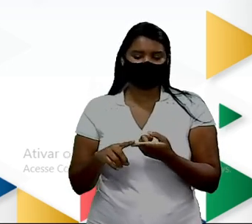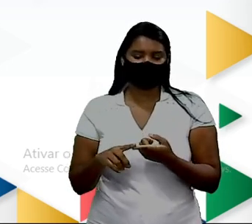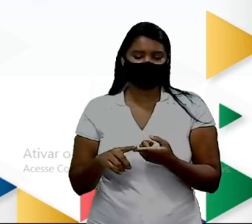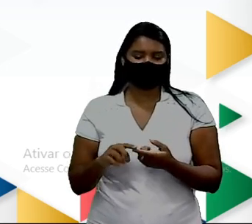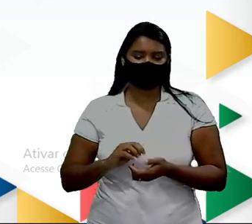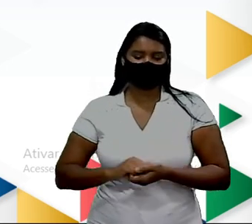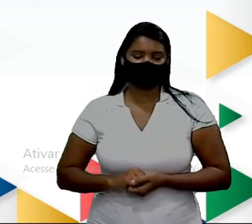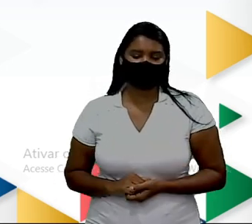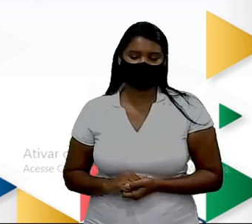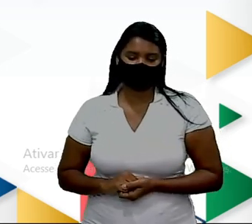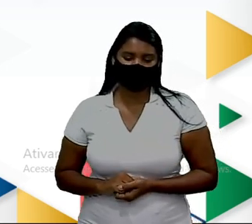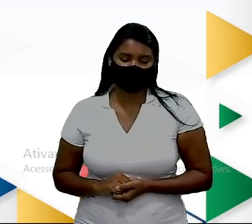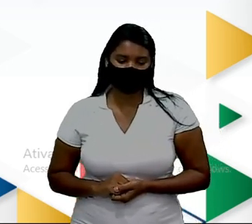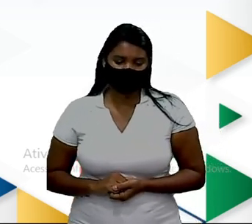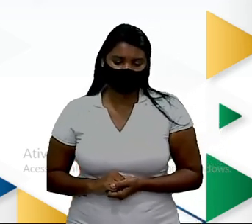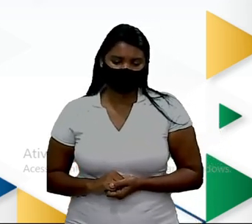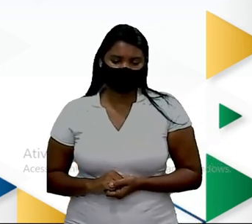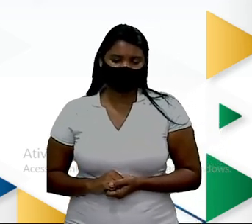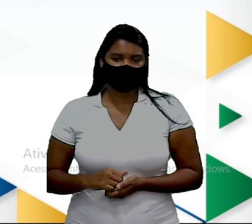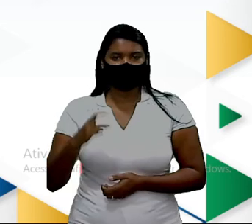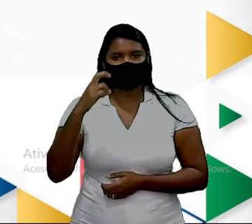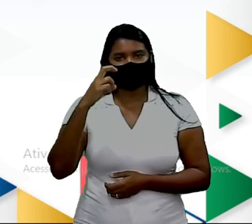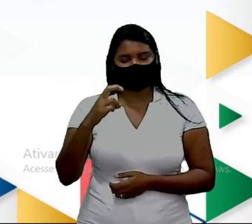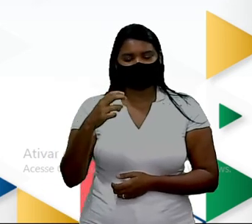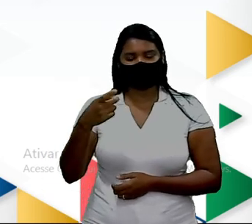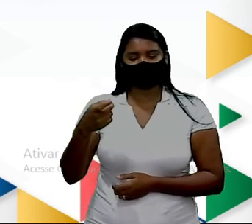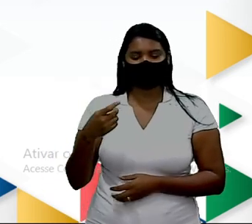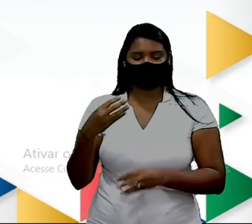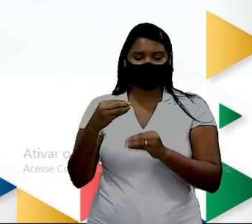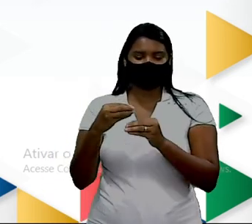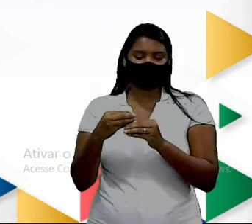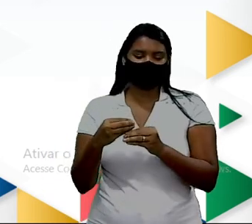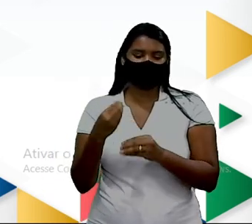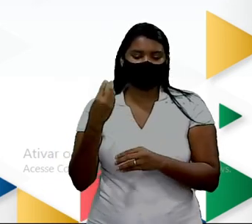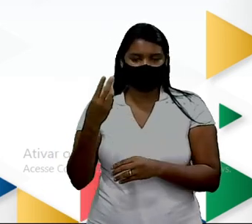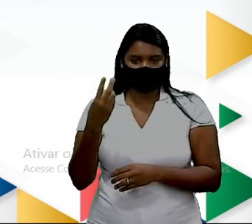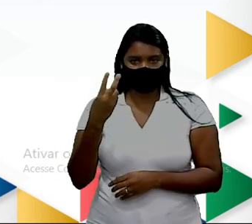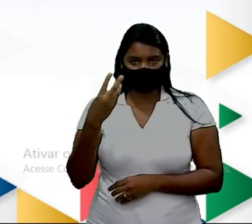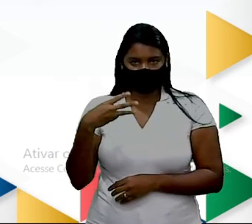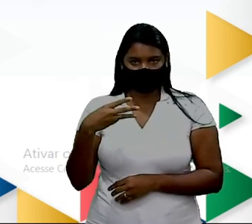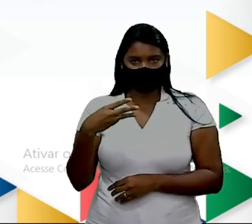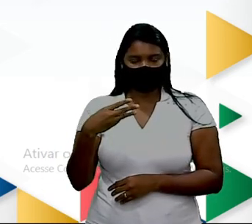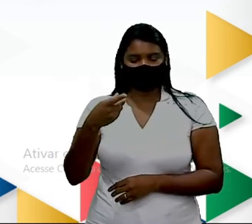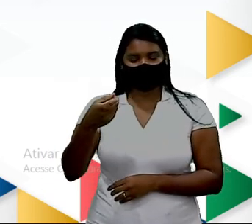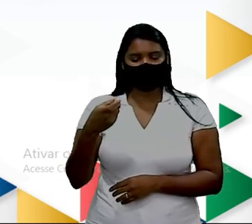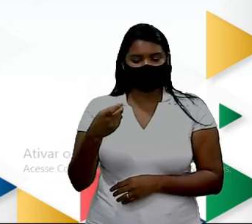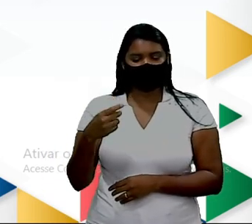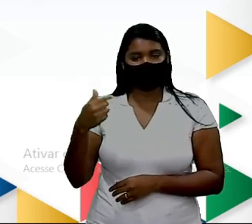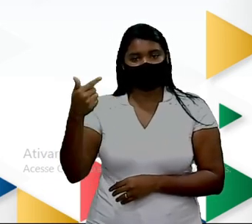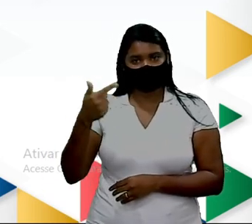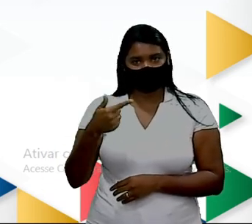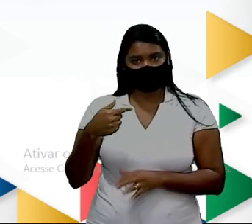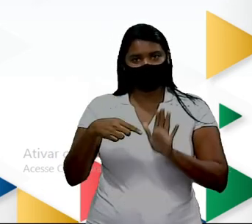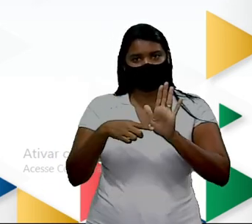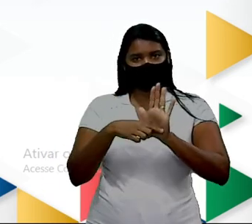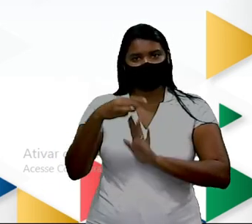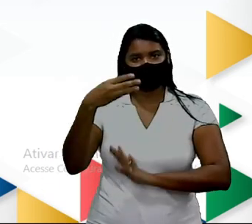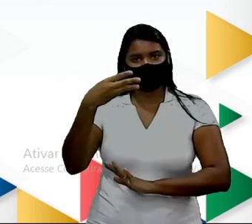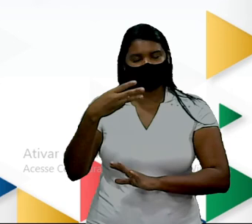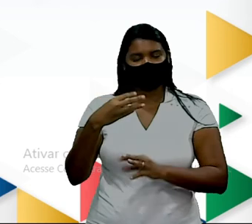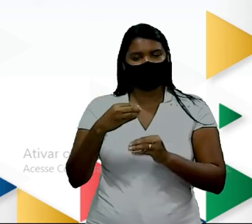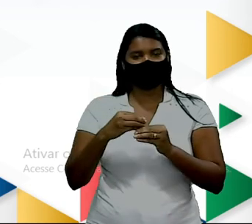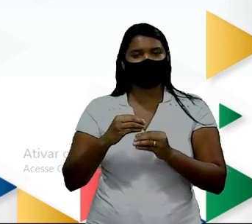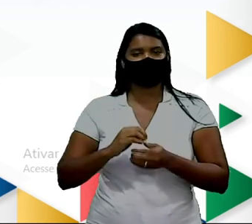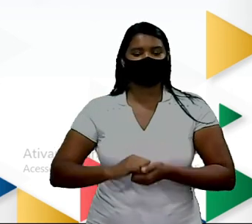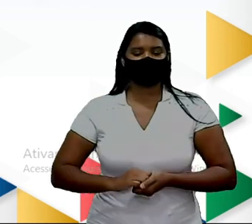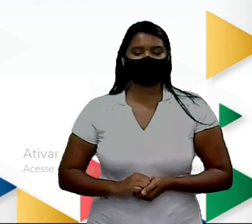para o outro lado. Vai ficar 5x sobre 2 menos 3x sobre 2. Igual a 5 menos o 3, tá?